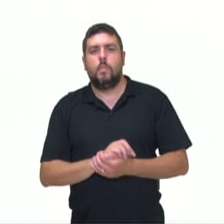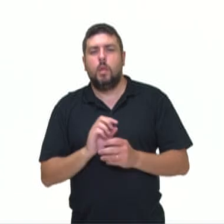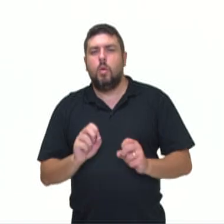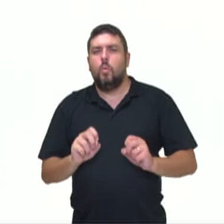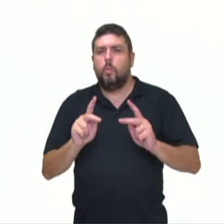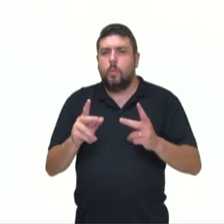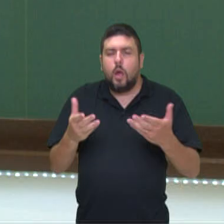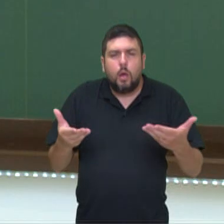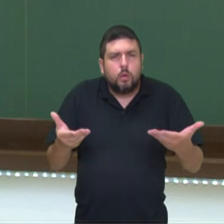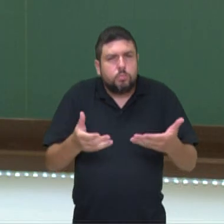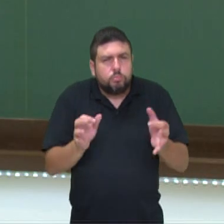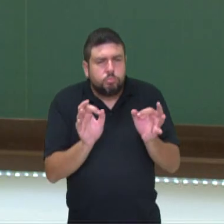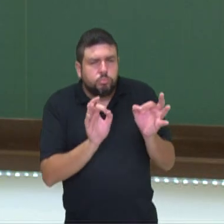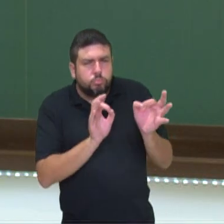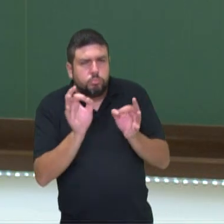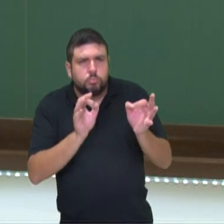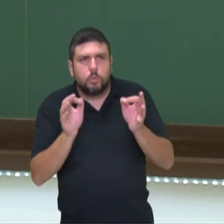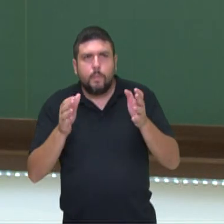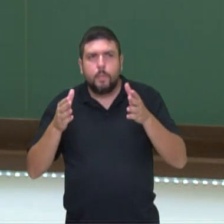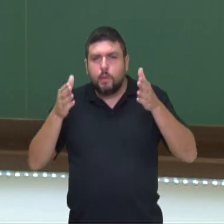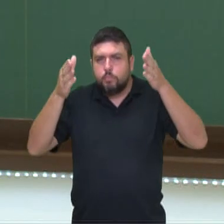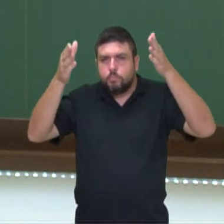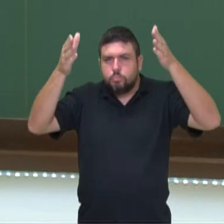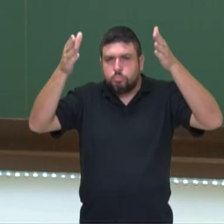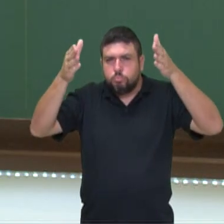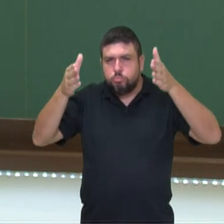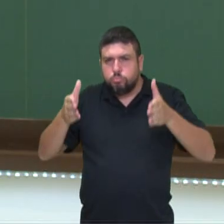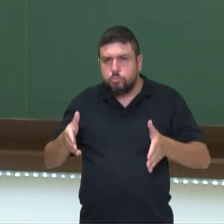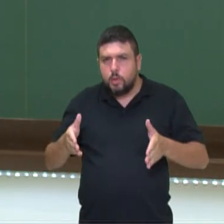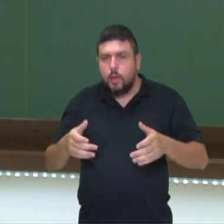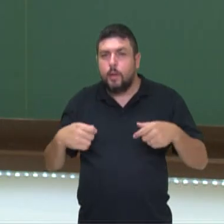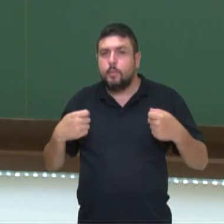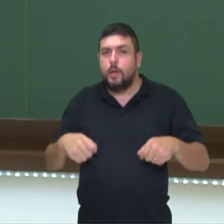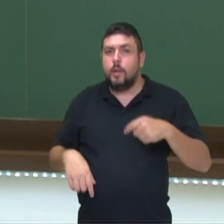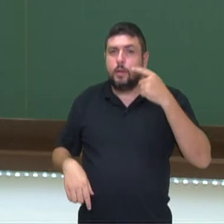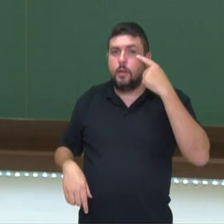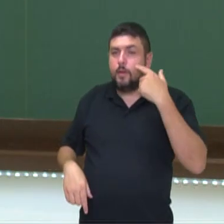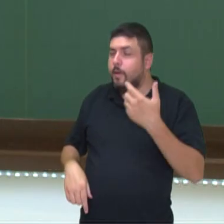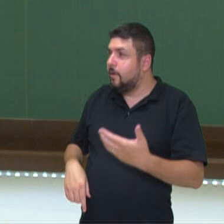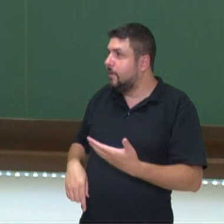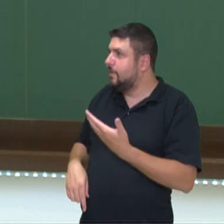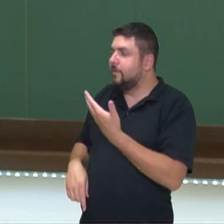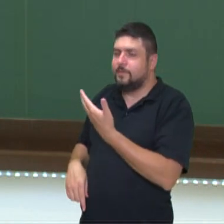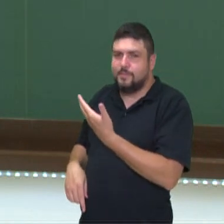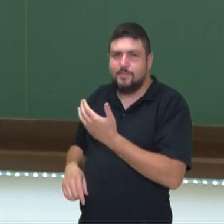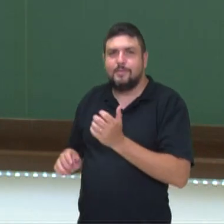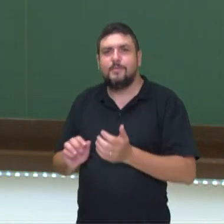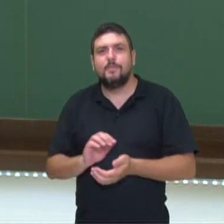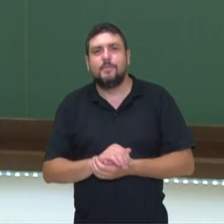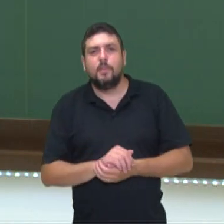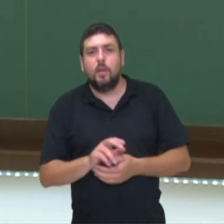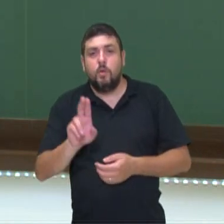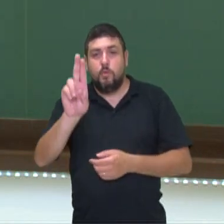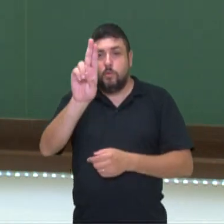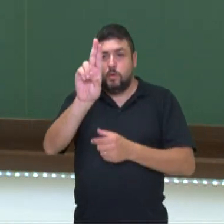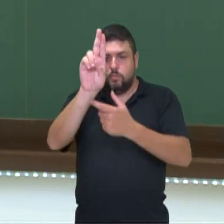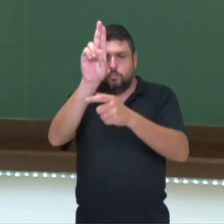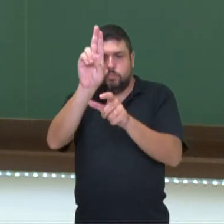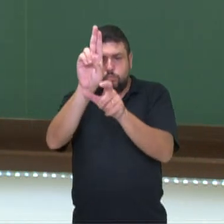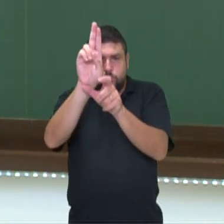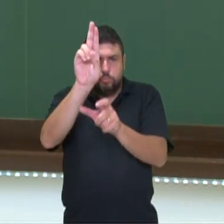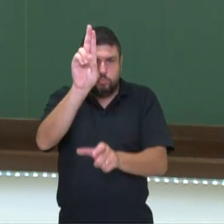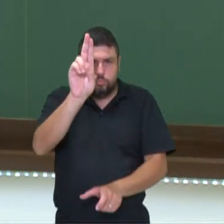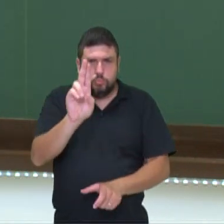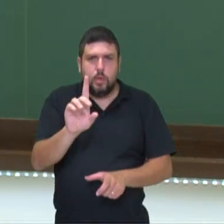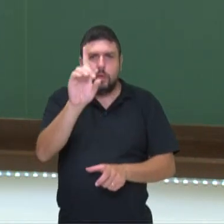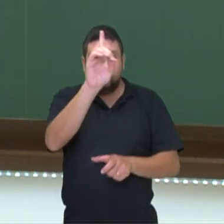meu algoritmo? Bom, para eu organizar o algoritmo, eu preciso organizar assim, unidade embaixo unidade, dezena embaixo dezena,